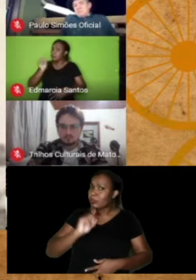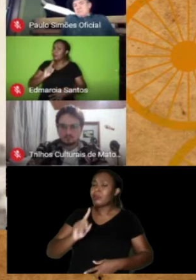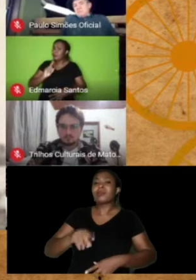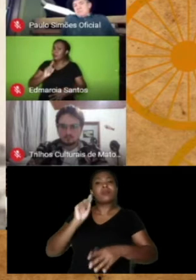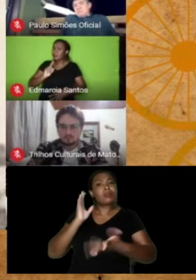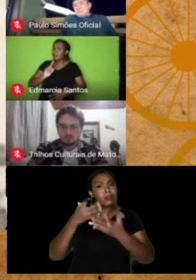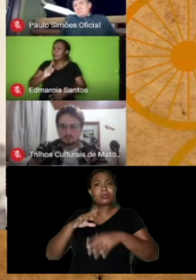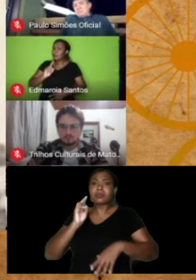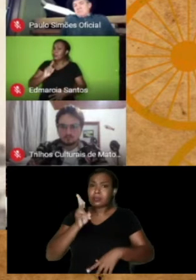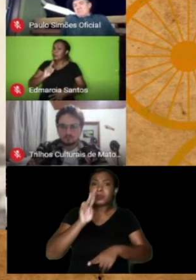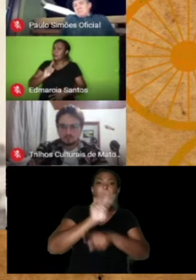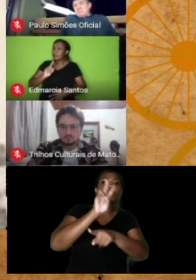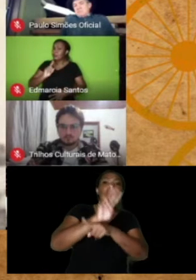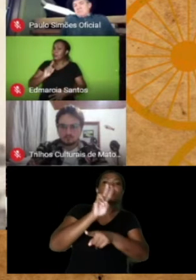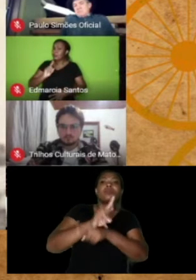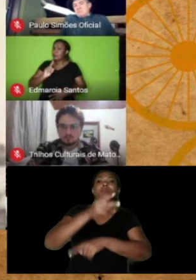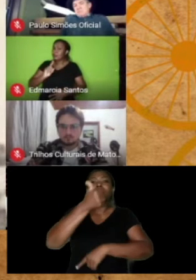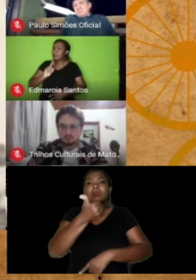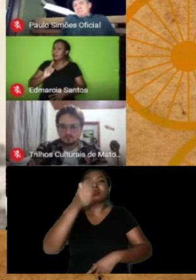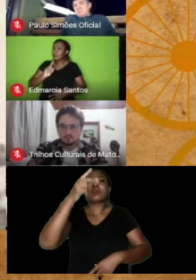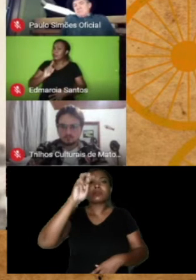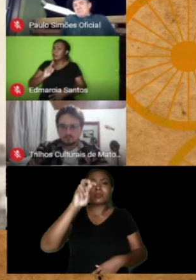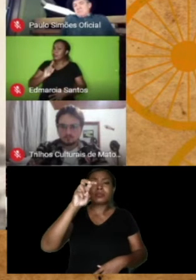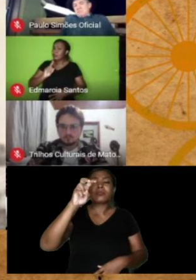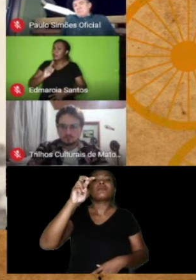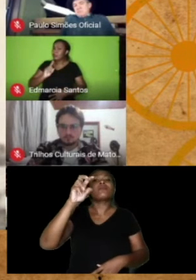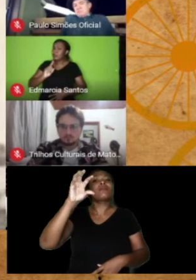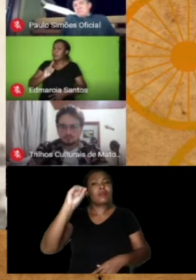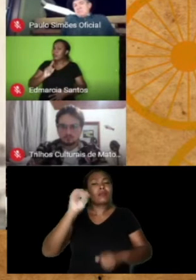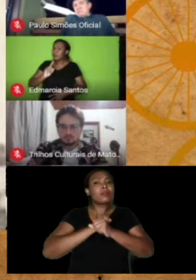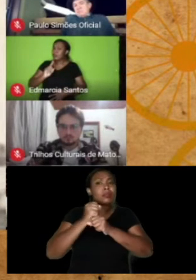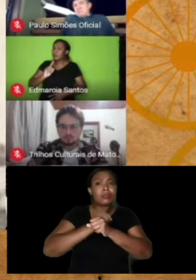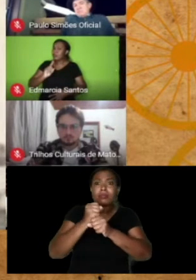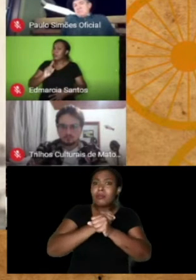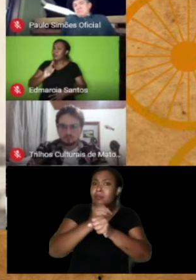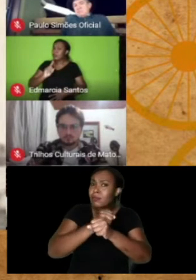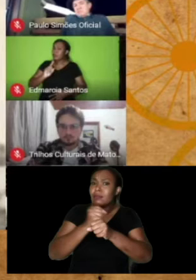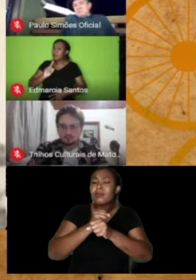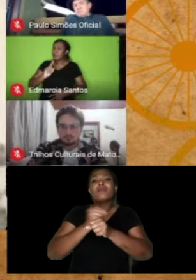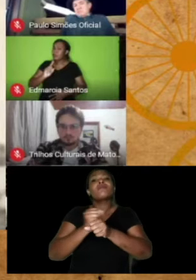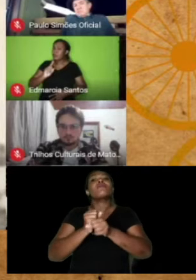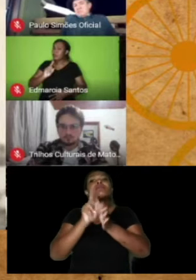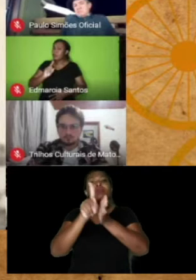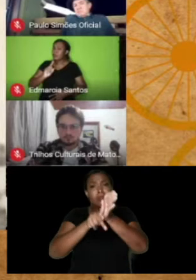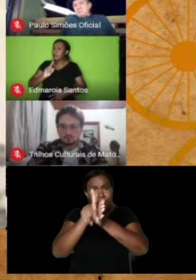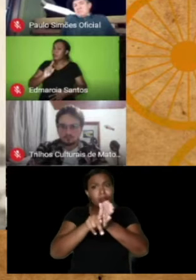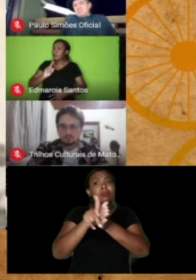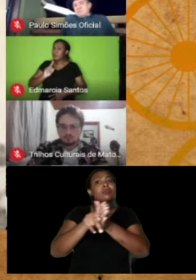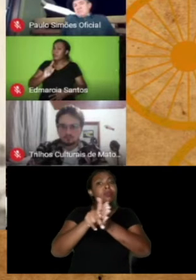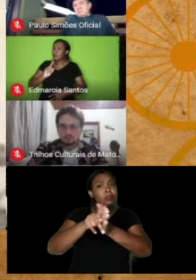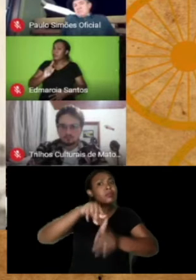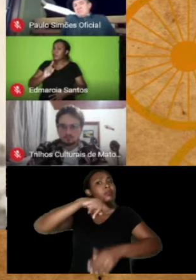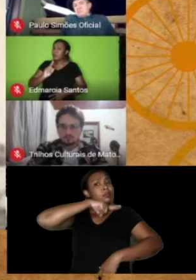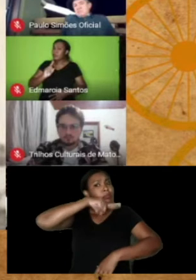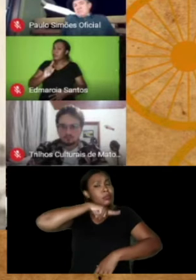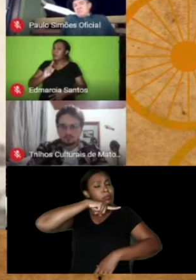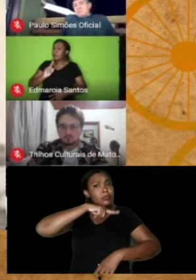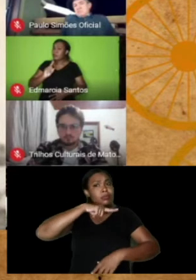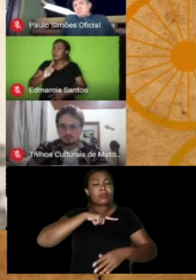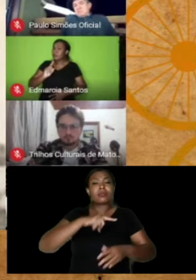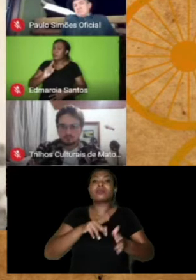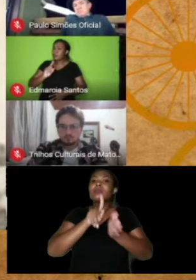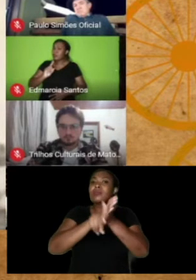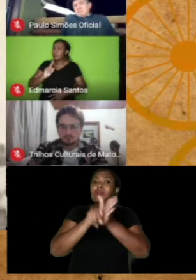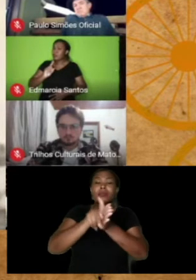está 150 anos as pessoas passando lá. E ninguém se vê longe da ferrovia. A ferrovia